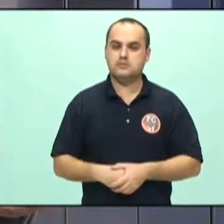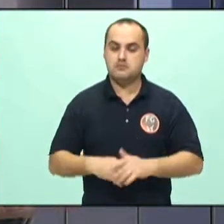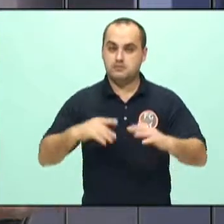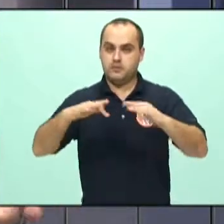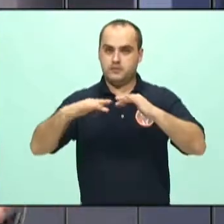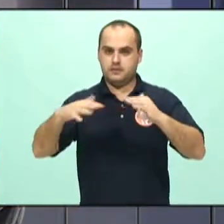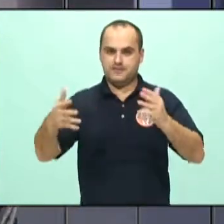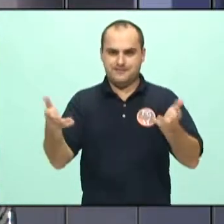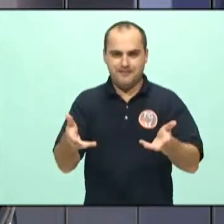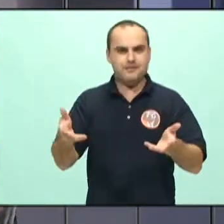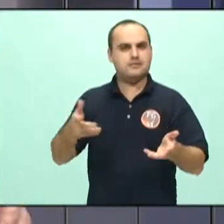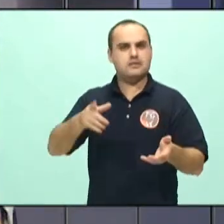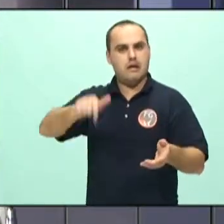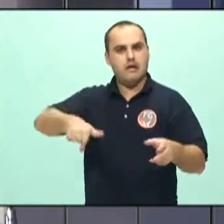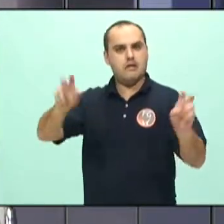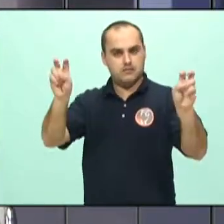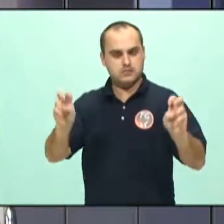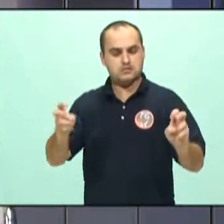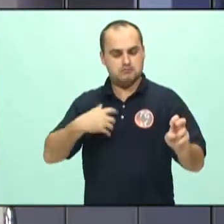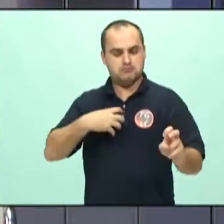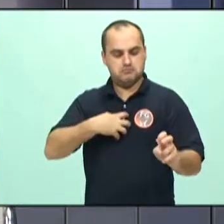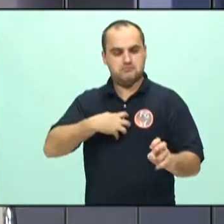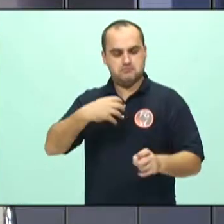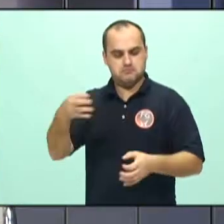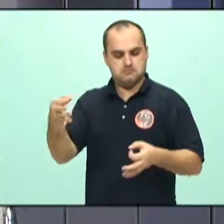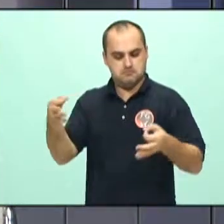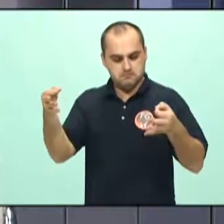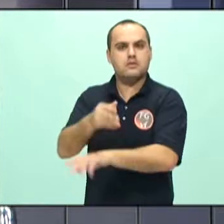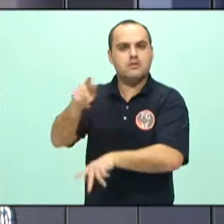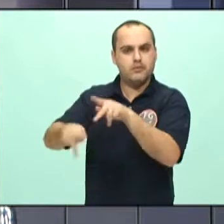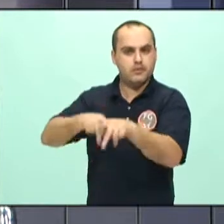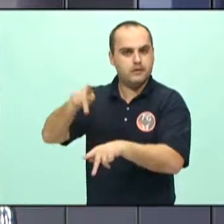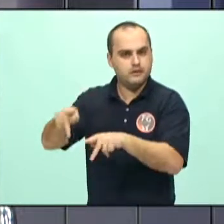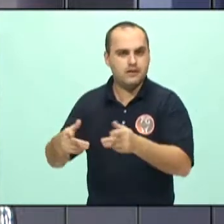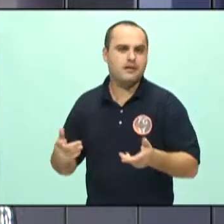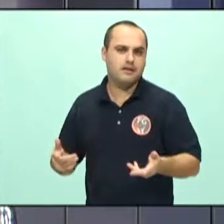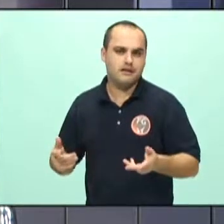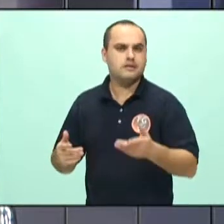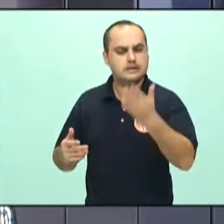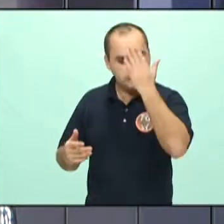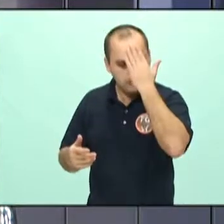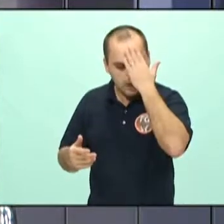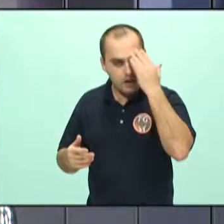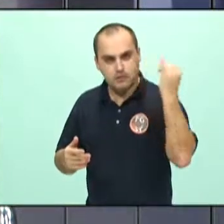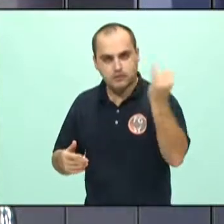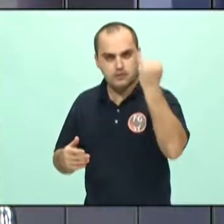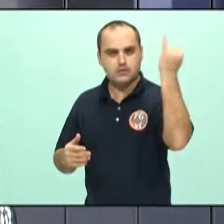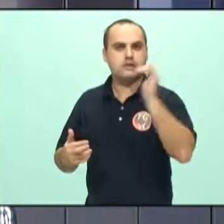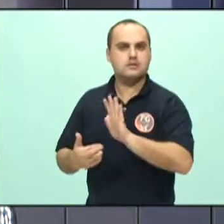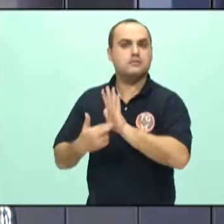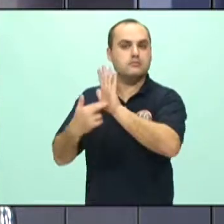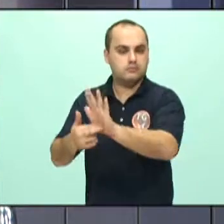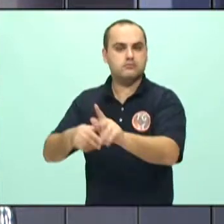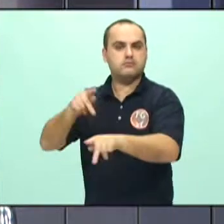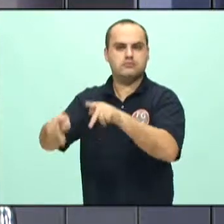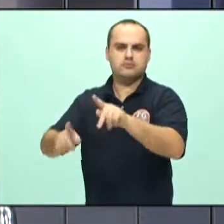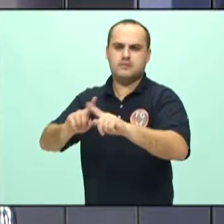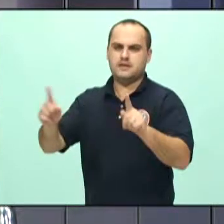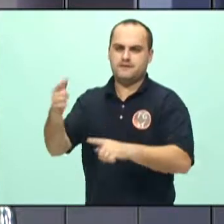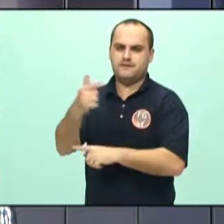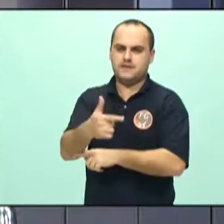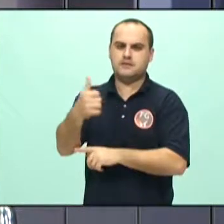nesta audiência pública há dias? Antônio, primeiro dizer que as audiências públicas aqui na Câmara de Vereadores, elas têm sido bastante produtivas. Eu posso